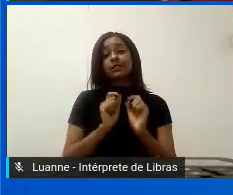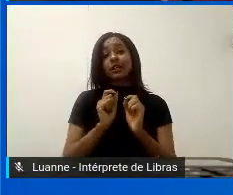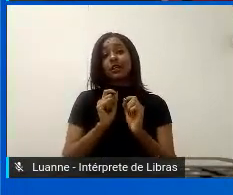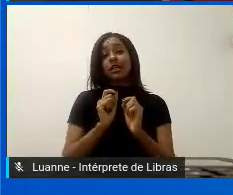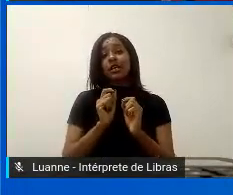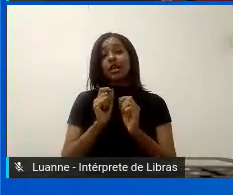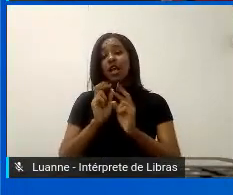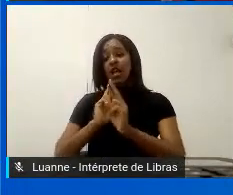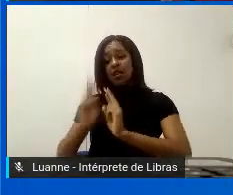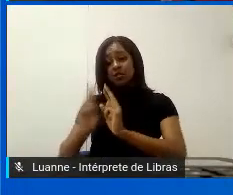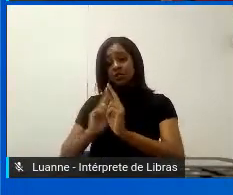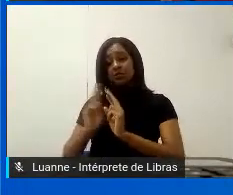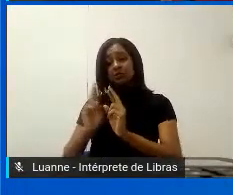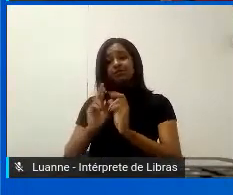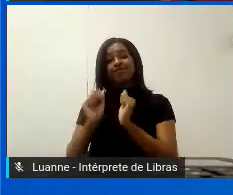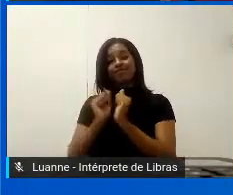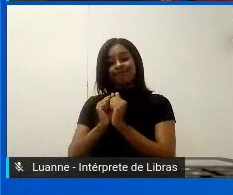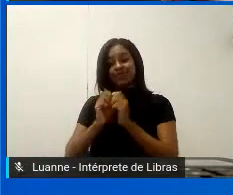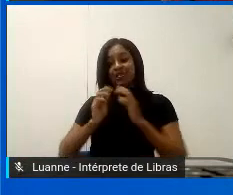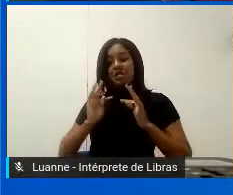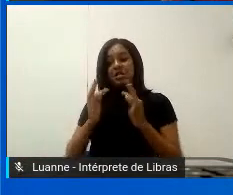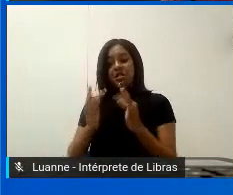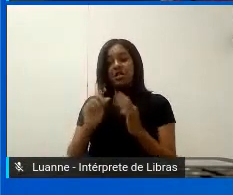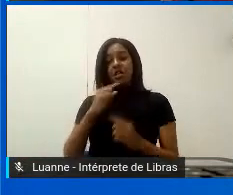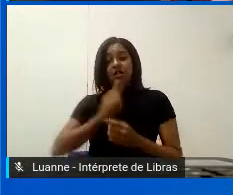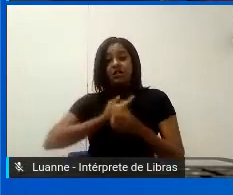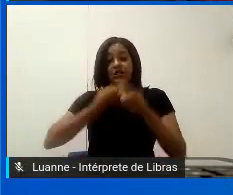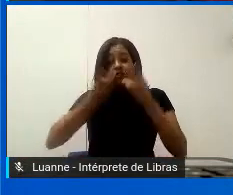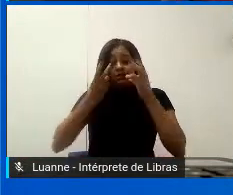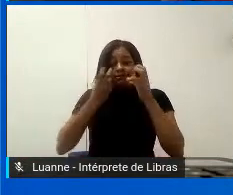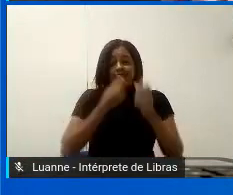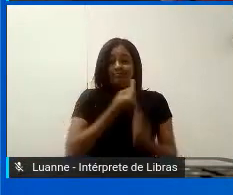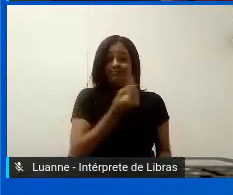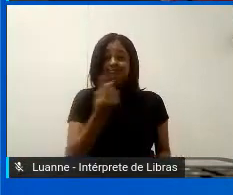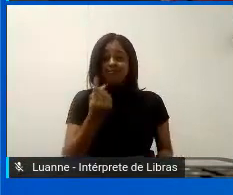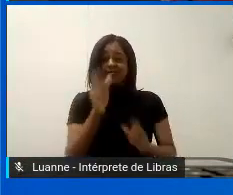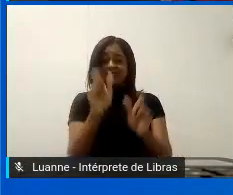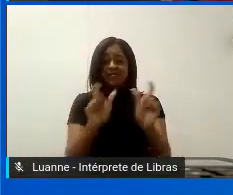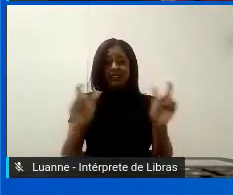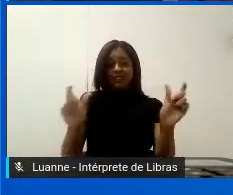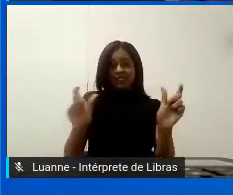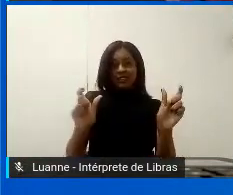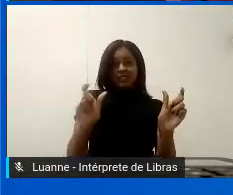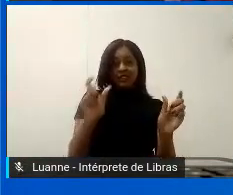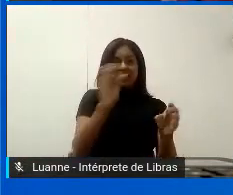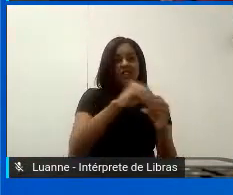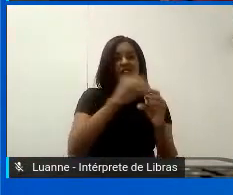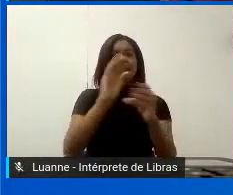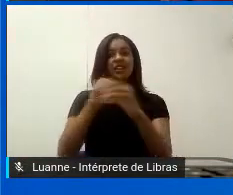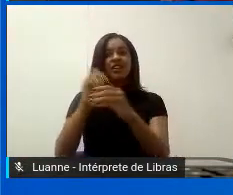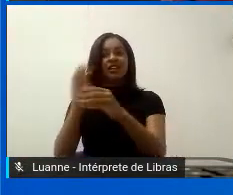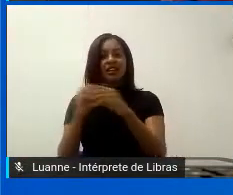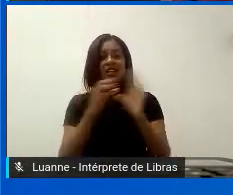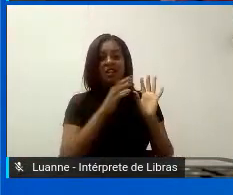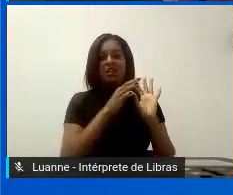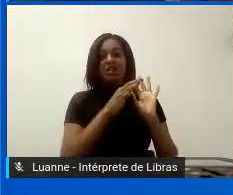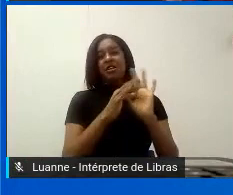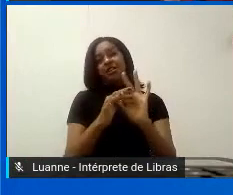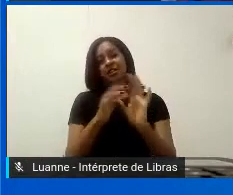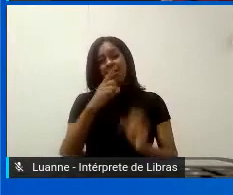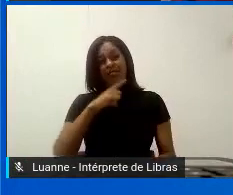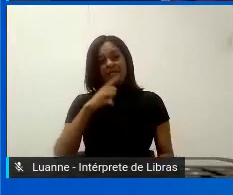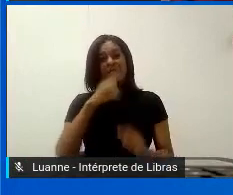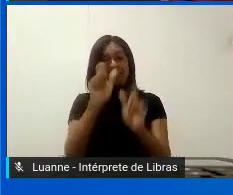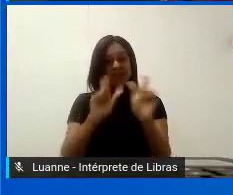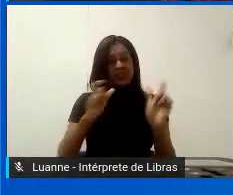Que várias pessoas estão assistindo né Cada uma dentro de uma Vibe né Tem gente que gosta muito da tecnologia tem gente que se